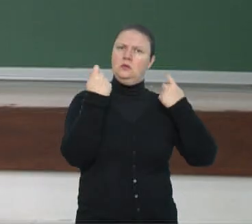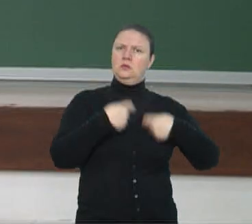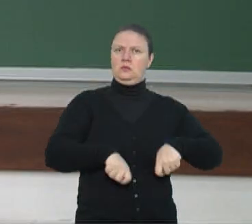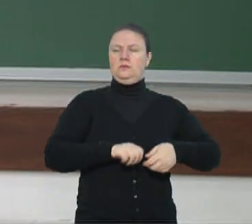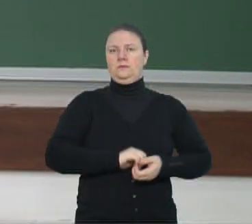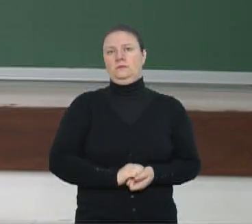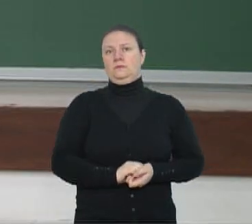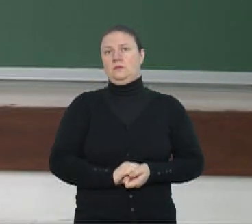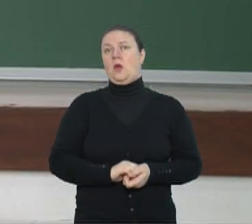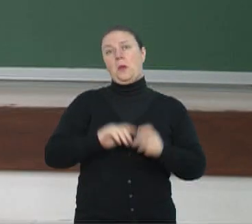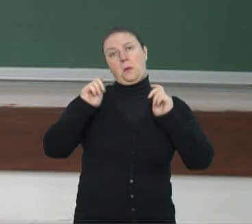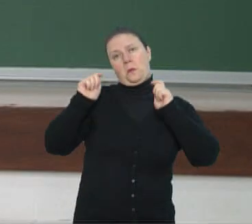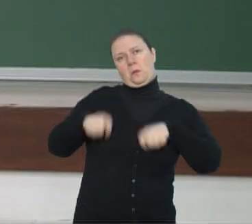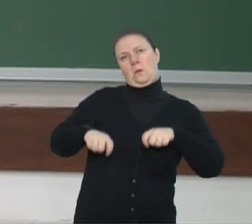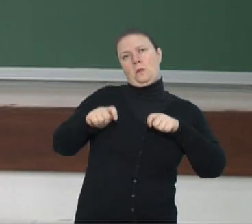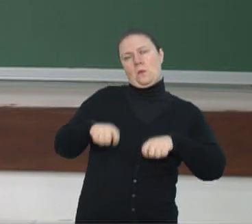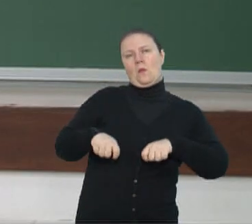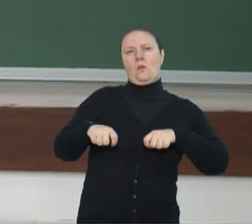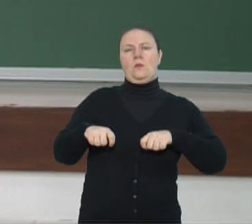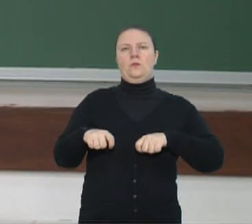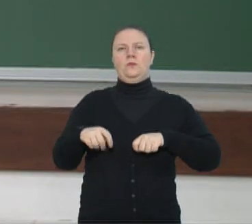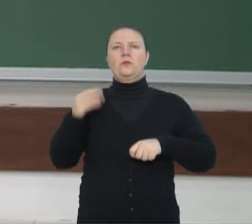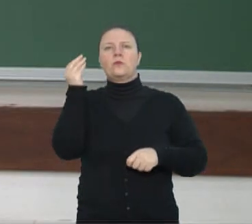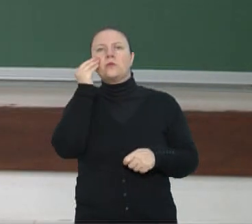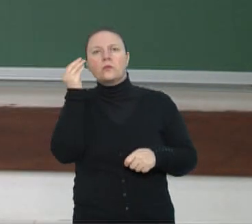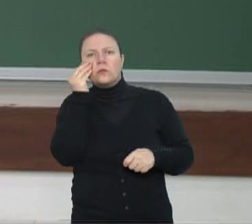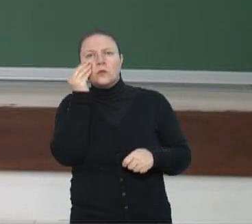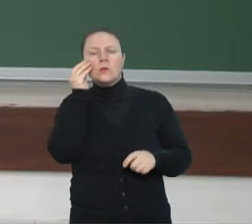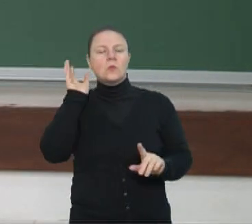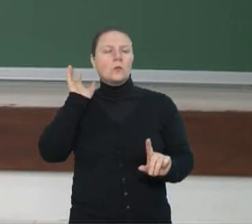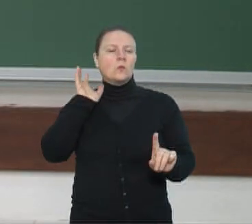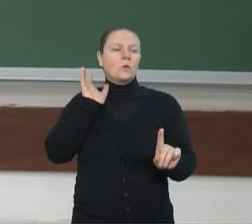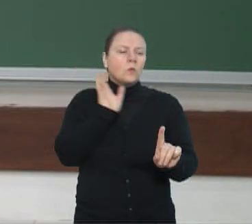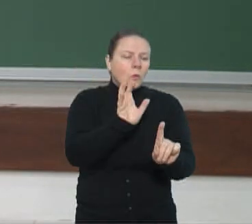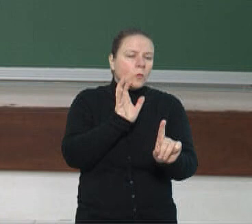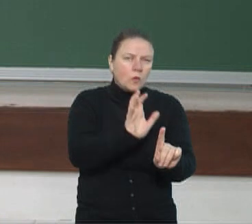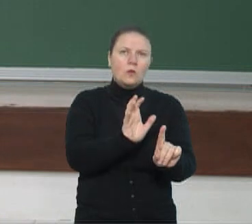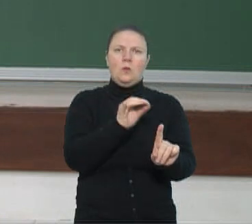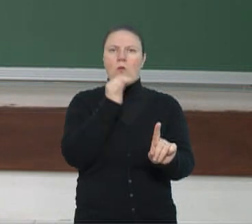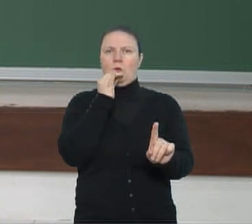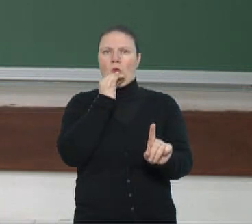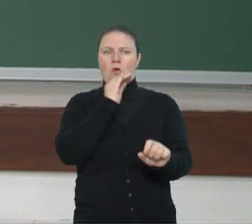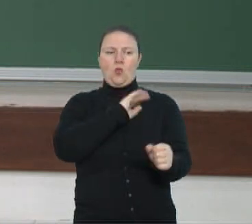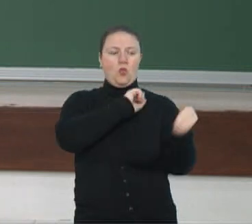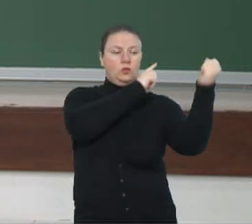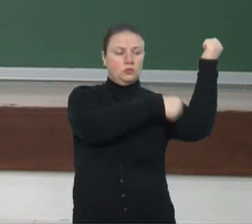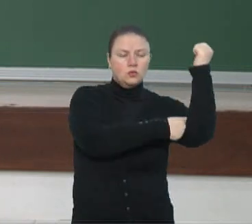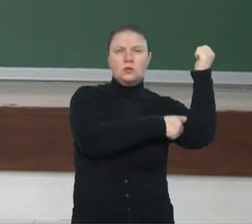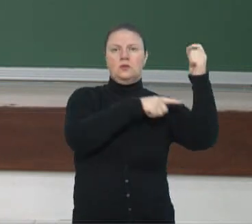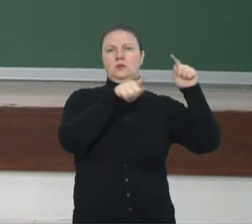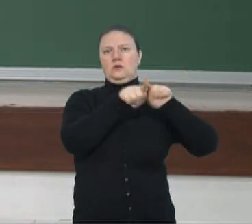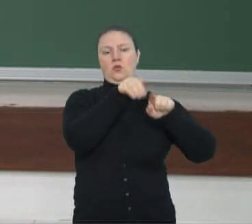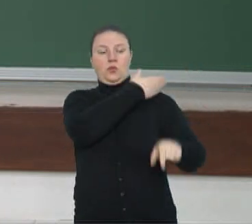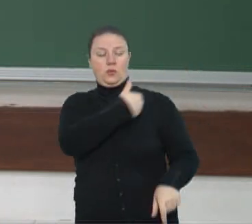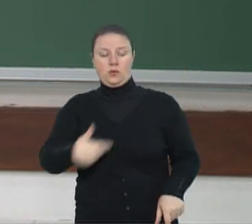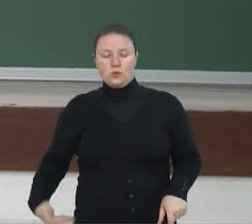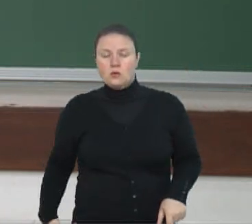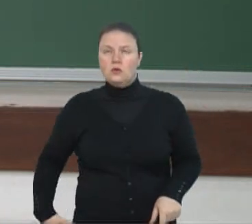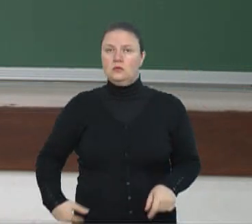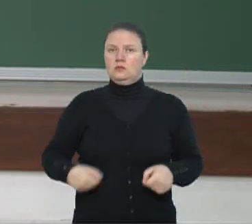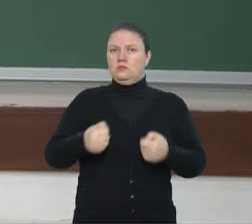esse protesto ele pode ser uma tentativa de você convencer um poder, convencer o governo sobre